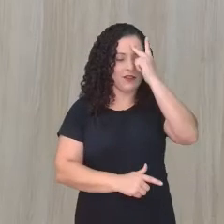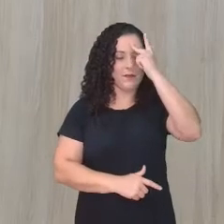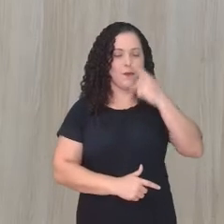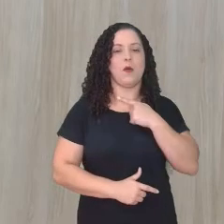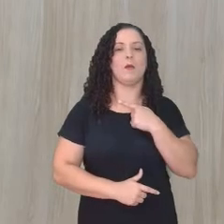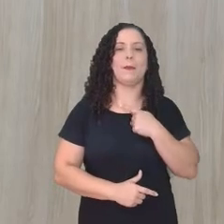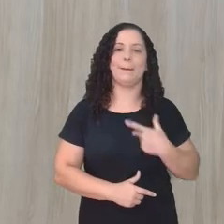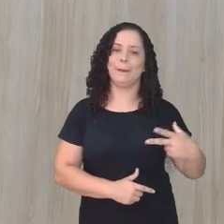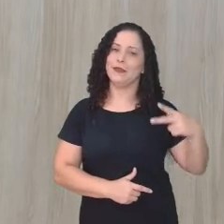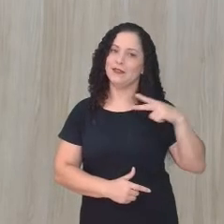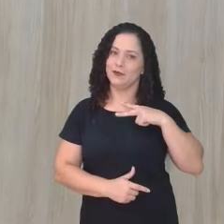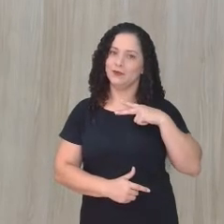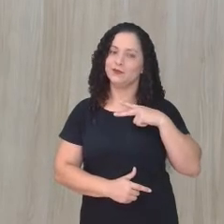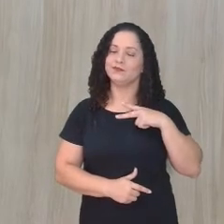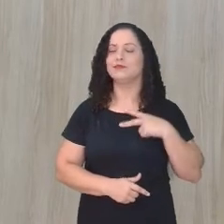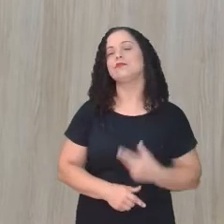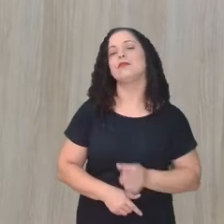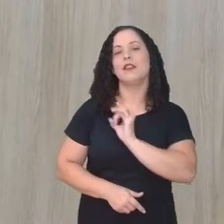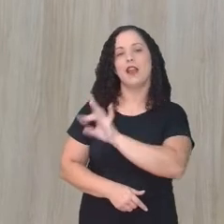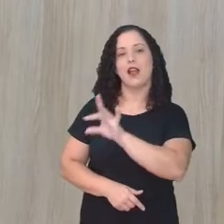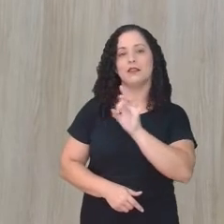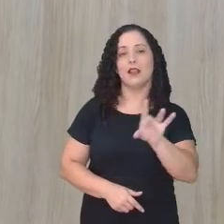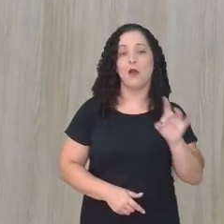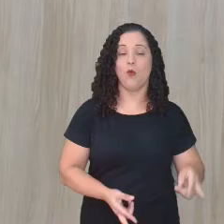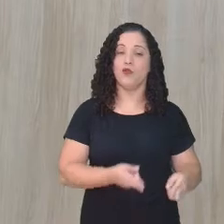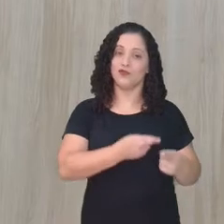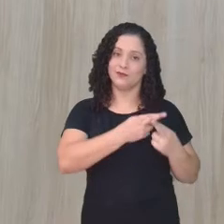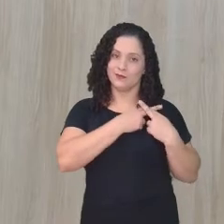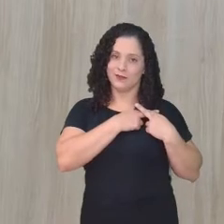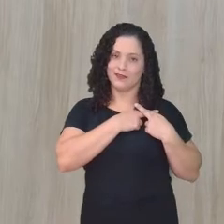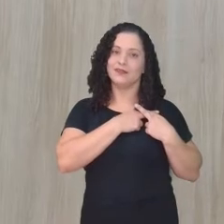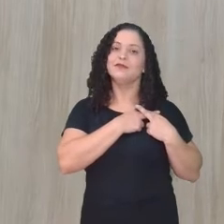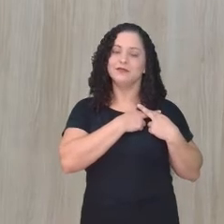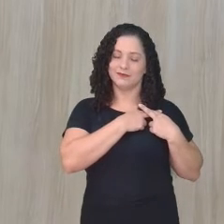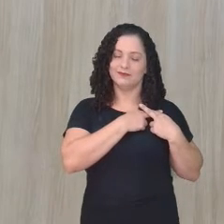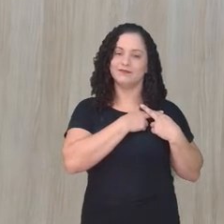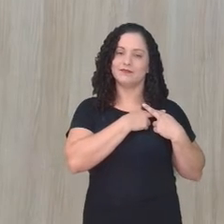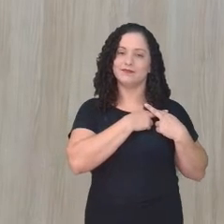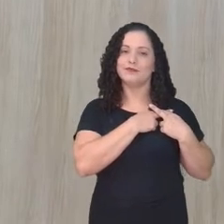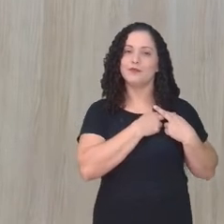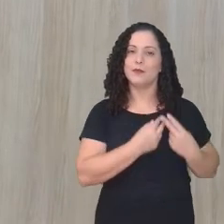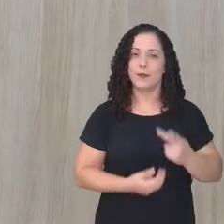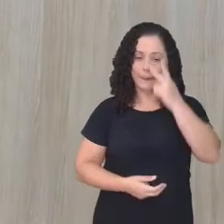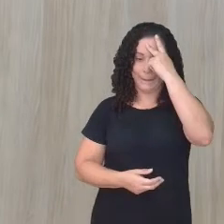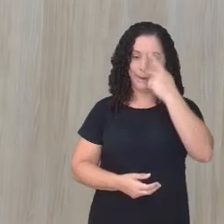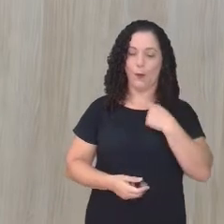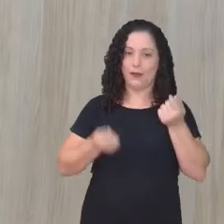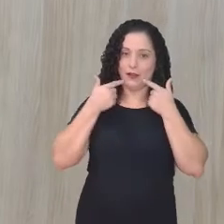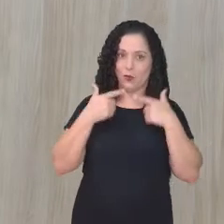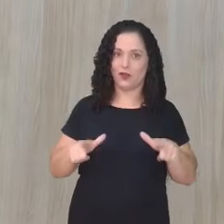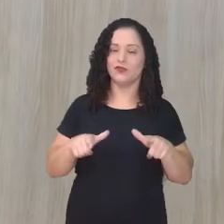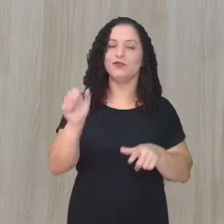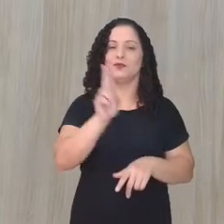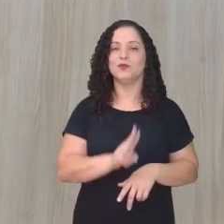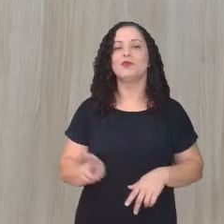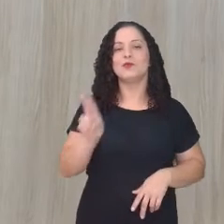aí cada um de nós somos responsáveis por esse tipo de linguagem que